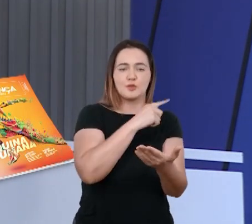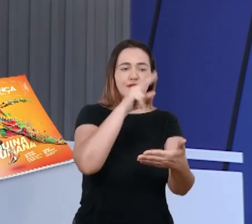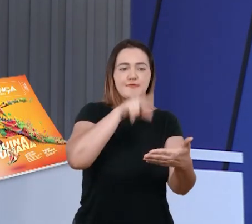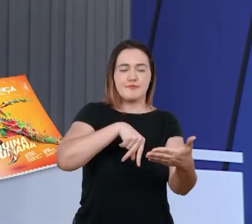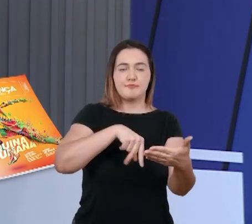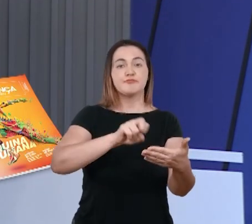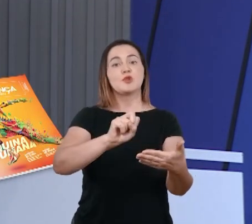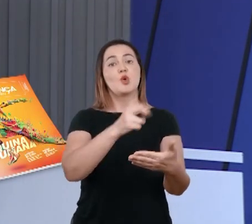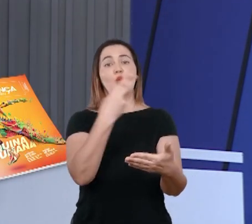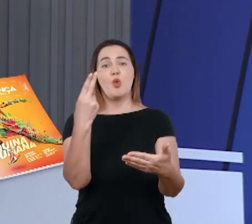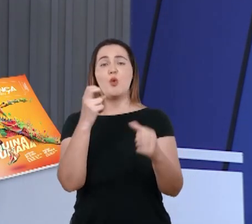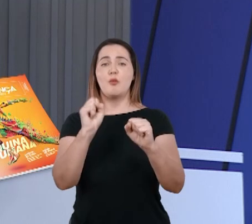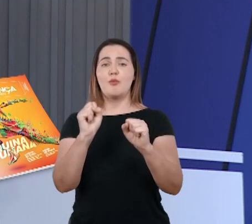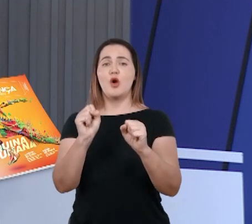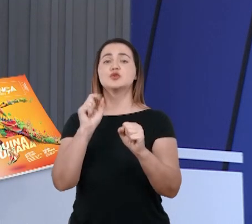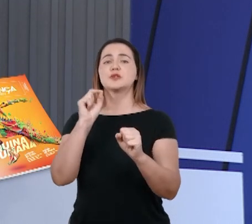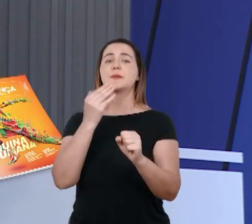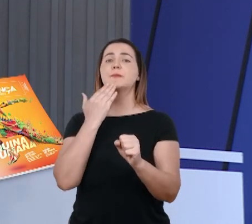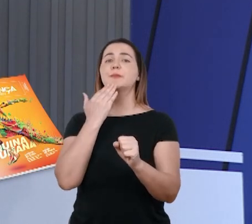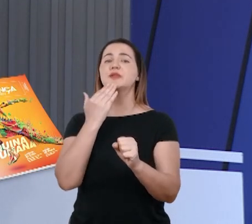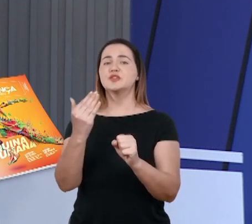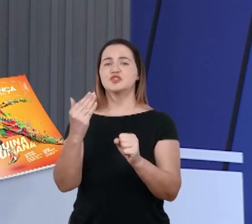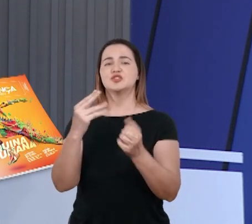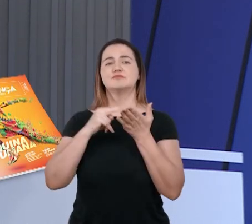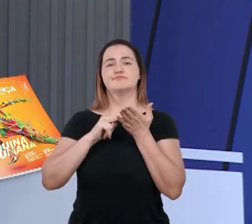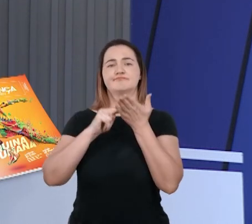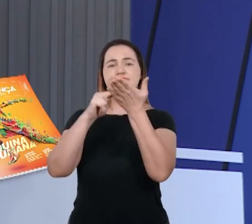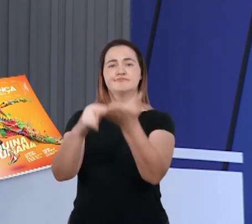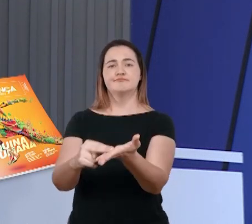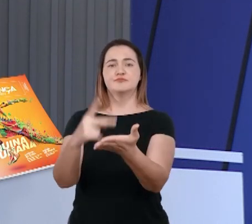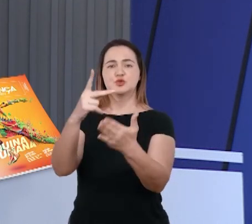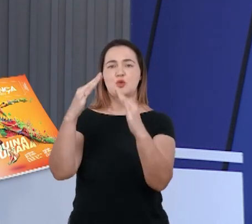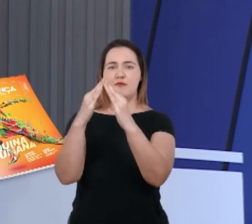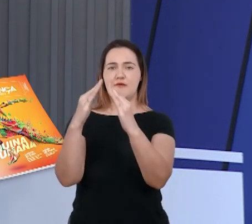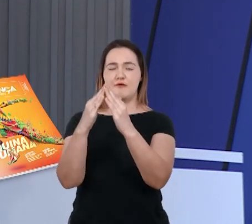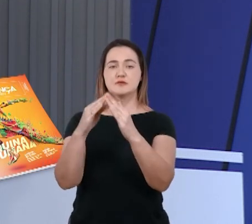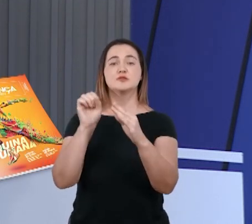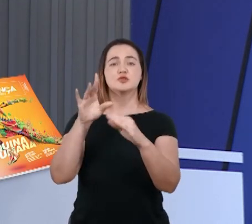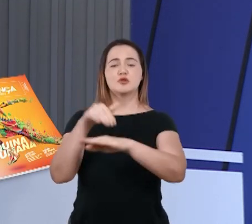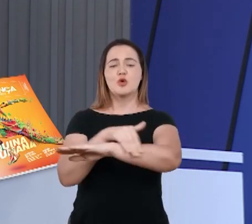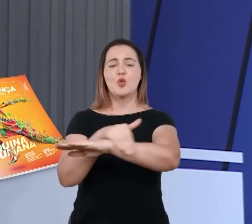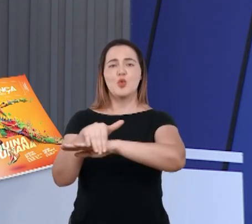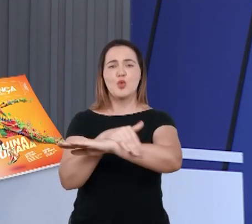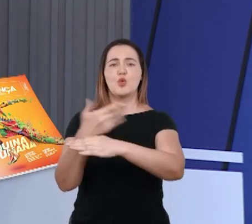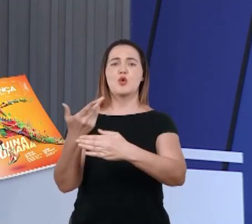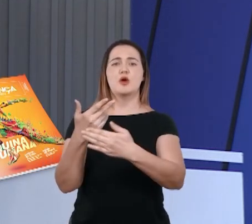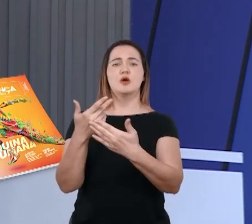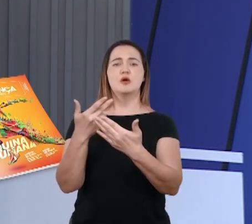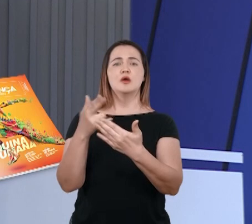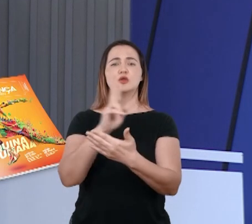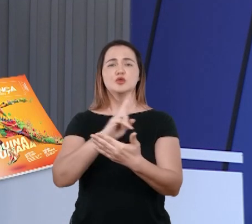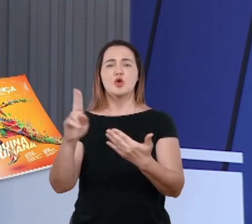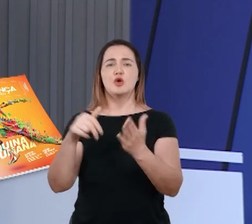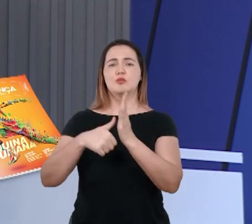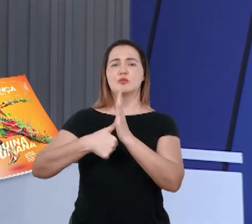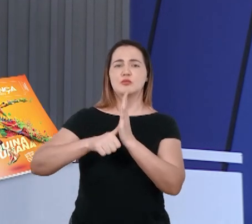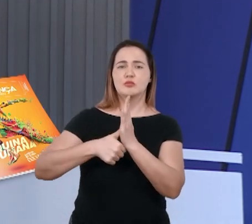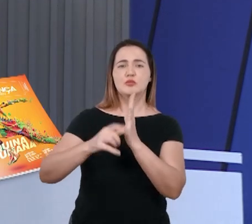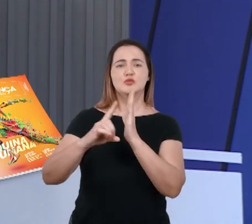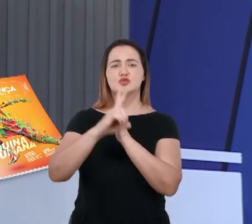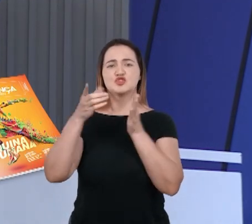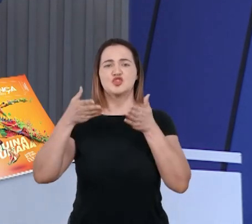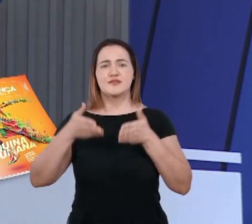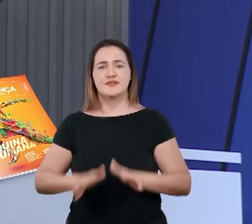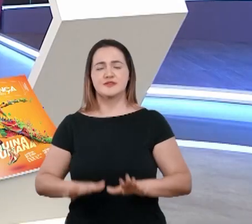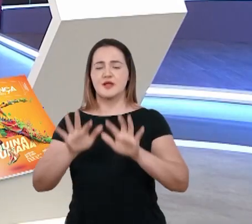correio. Já aparece aqui, então, onde você vai fazer a sua inscrição na escola bíblica. Então, nós vamos mandar esse material para